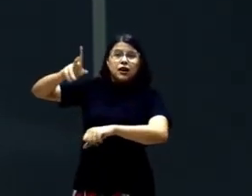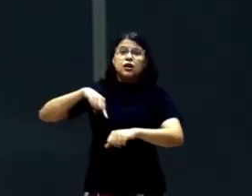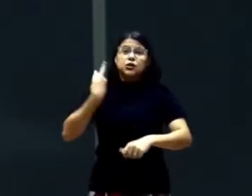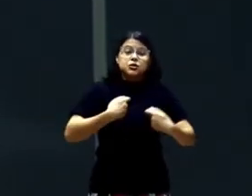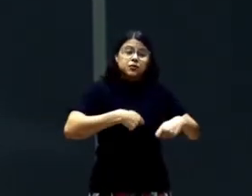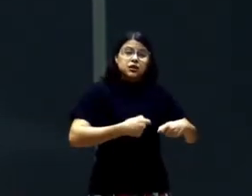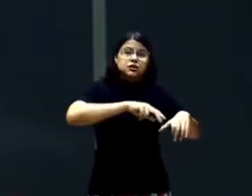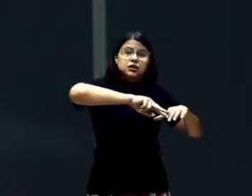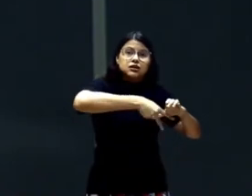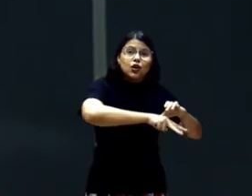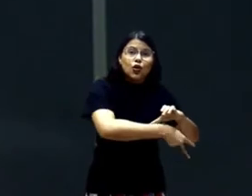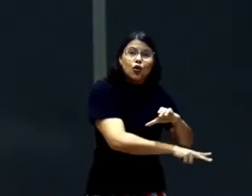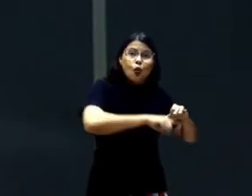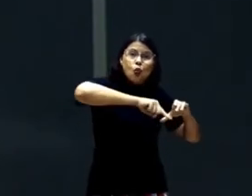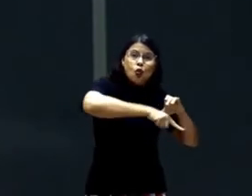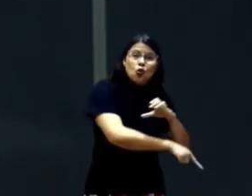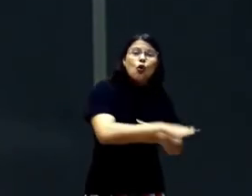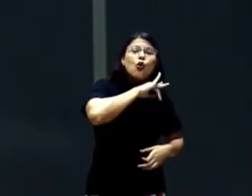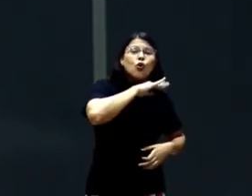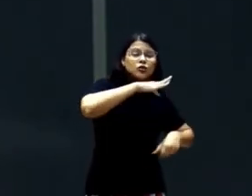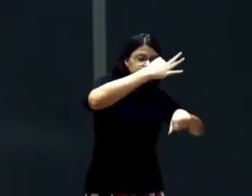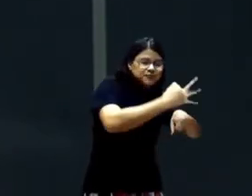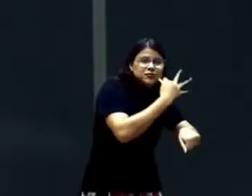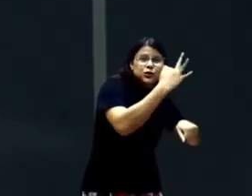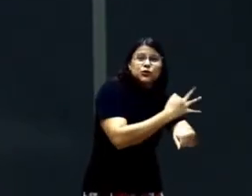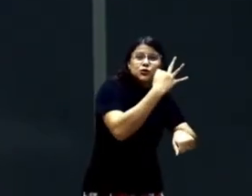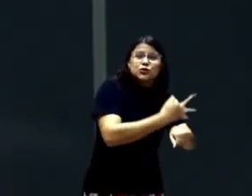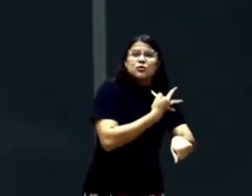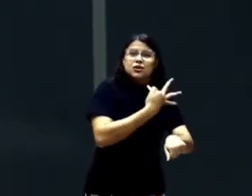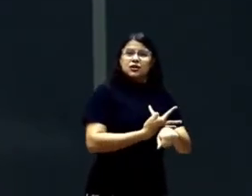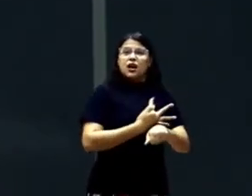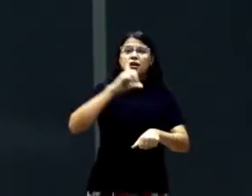nos moldando. E o conselho de Deus é continue.